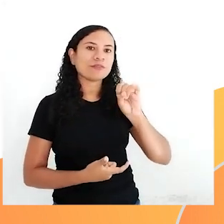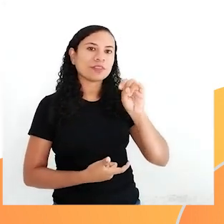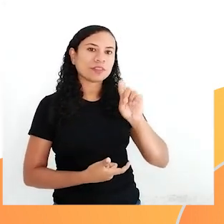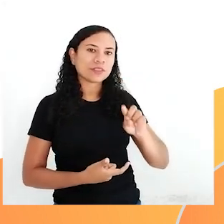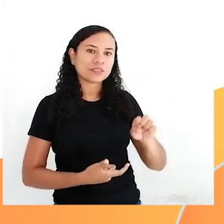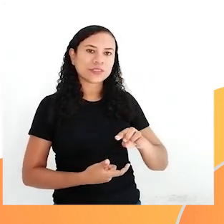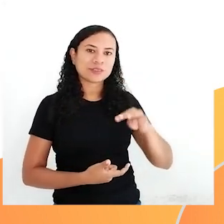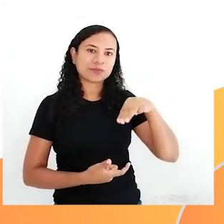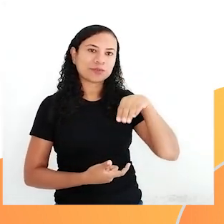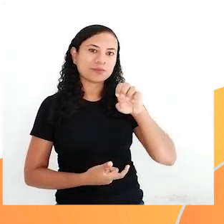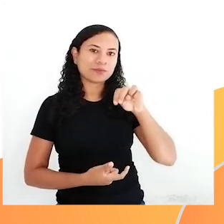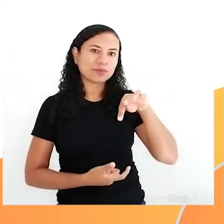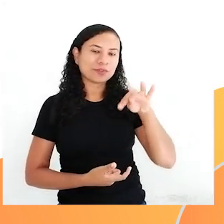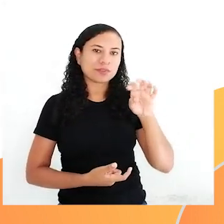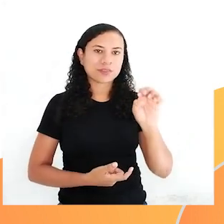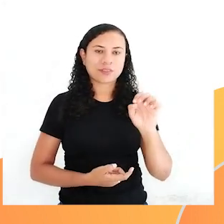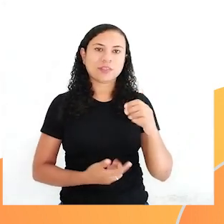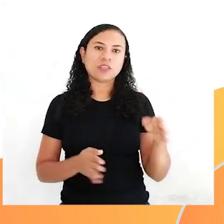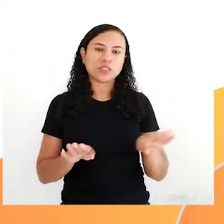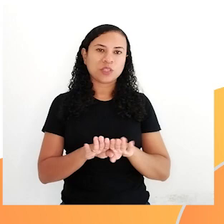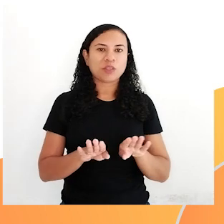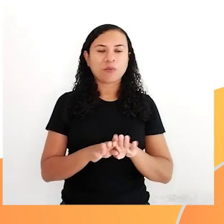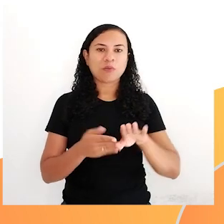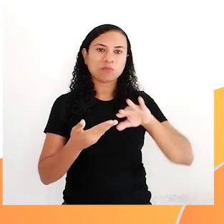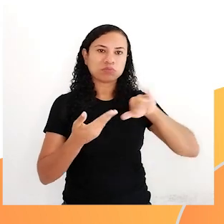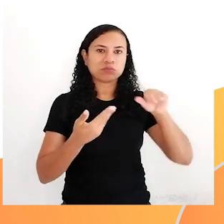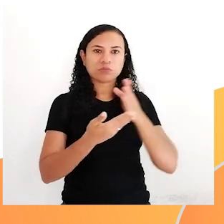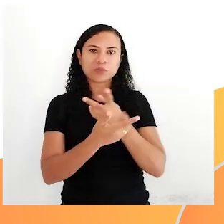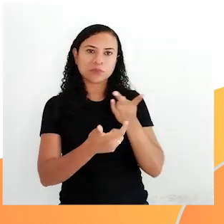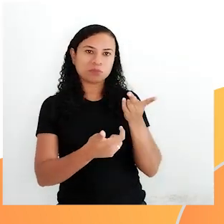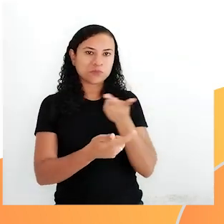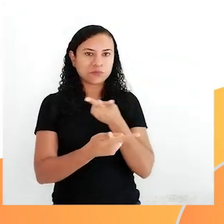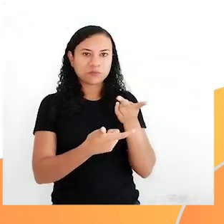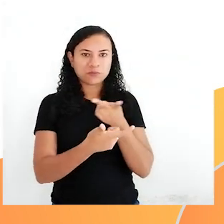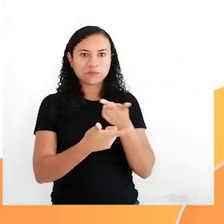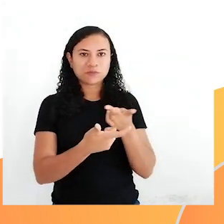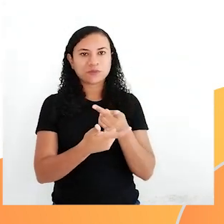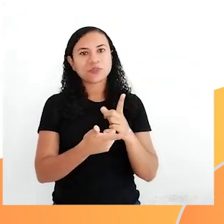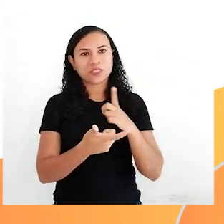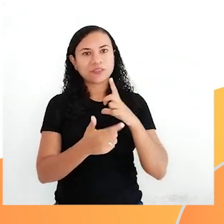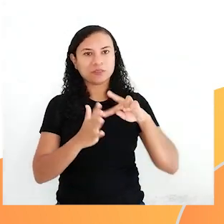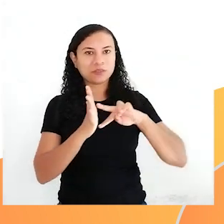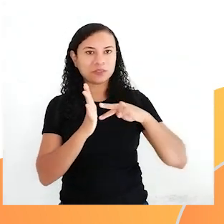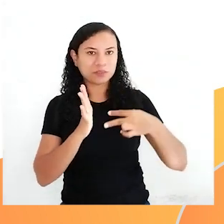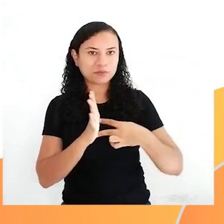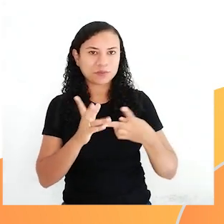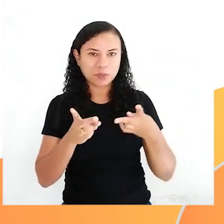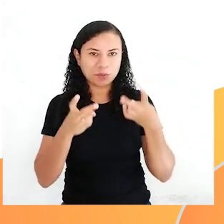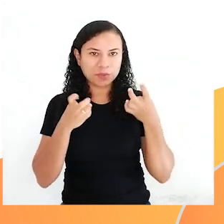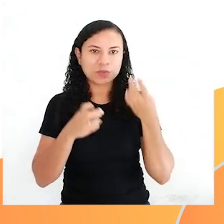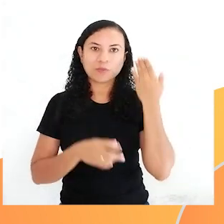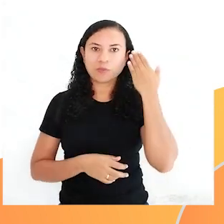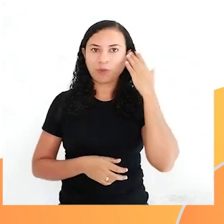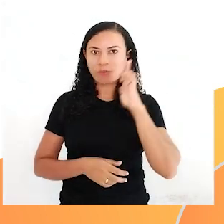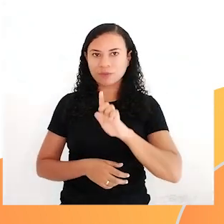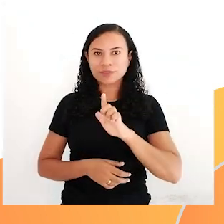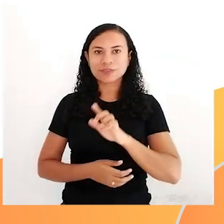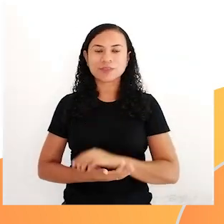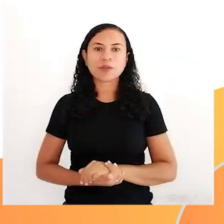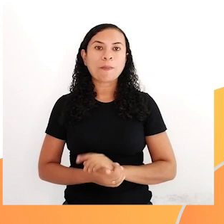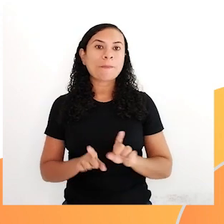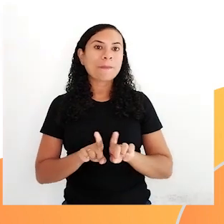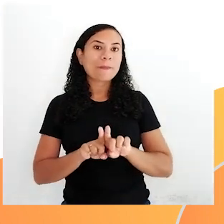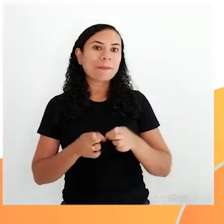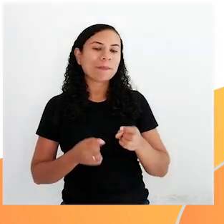sufixo, eu formo infeliz, que também são palavras que existem e têm significado. A derivação parasintética